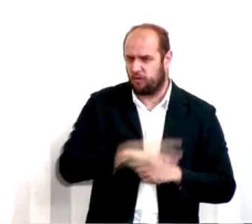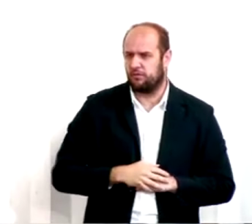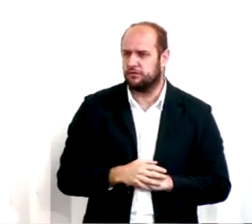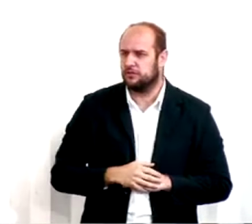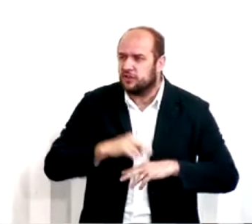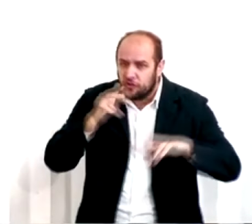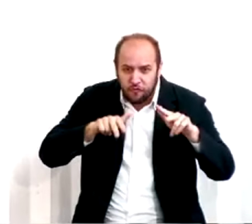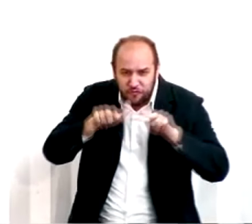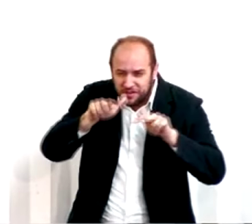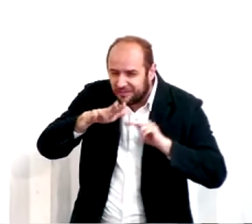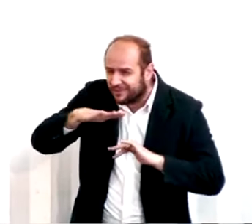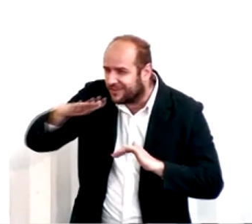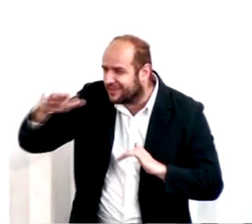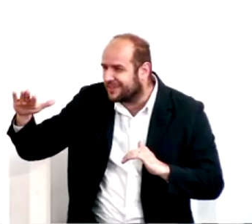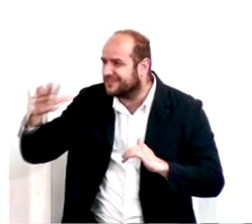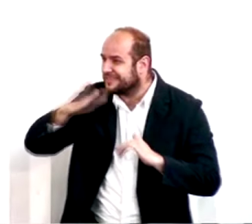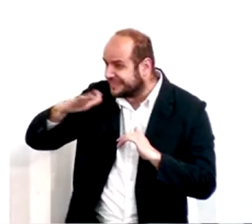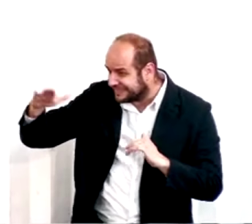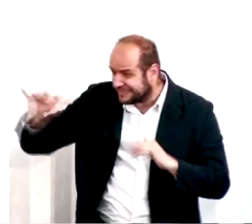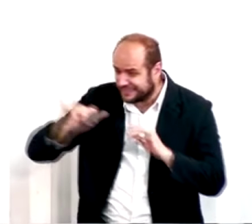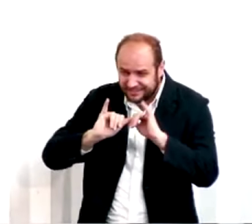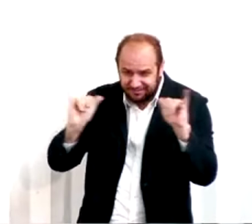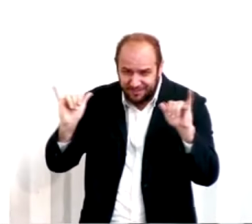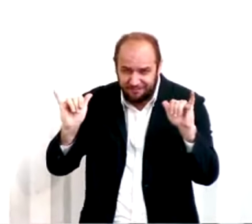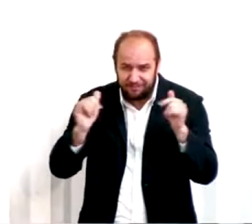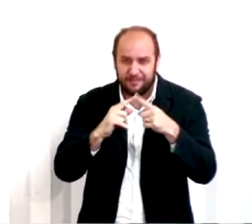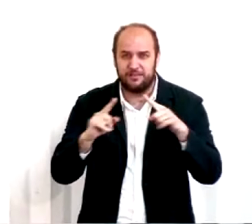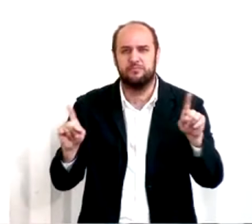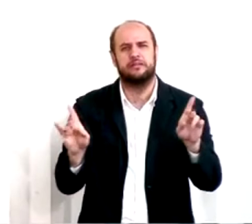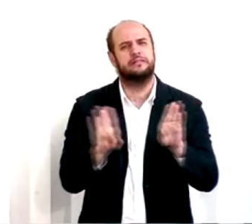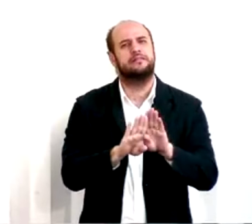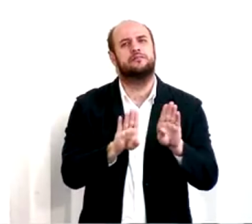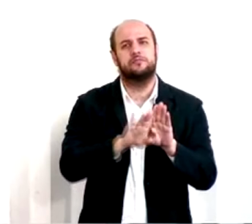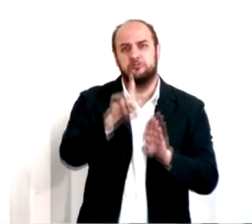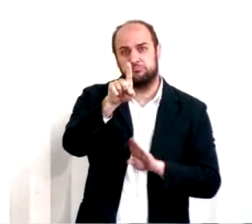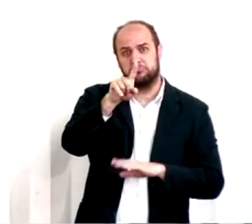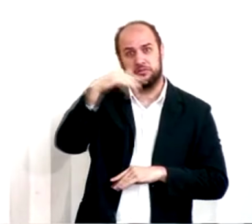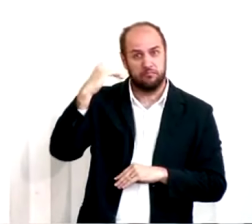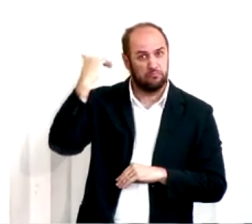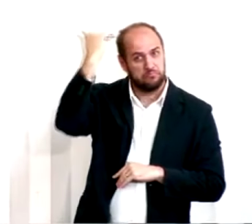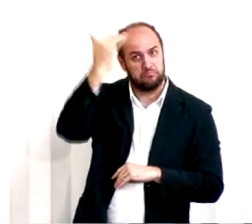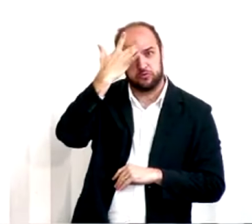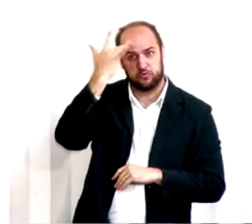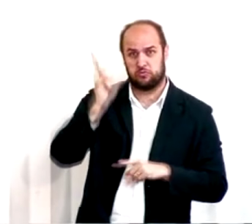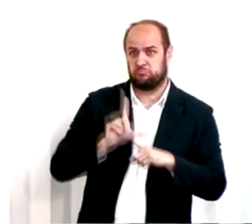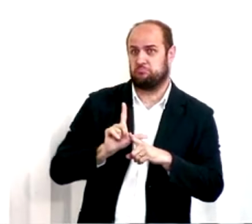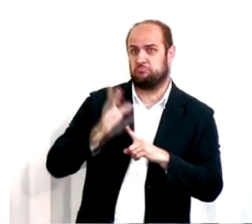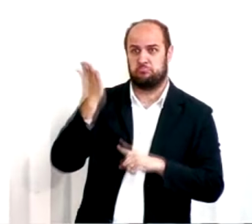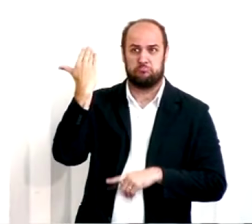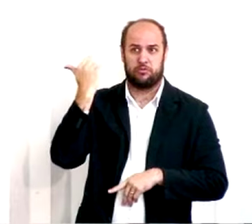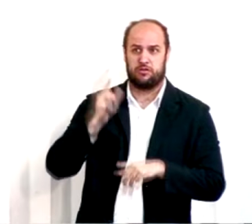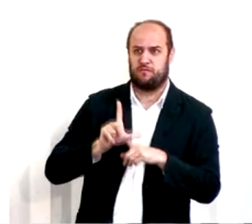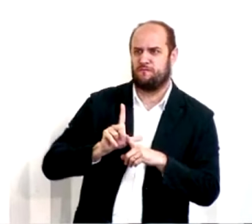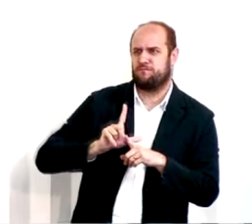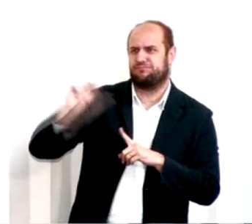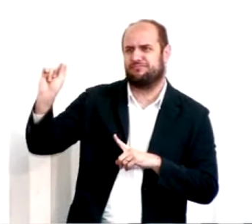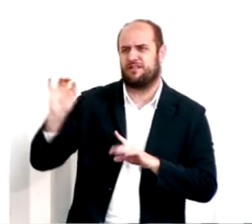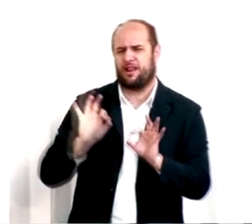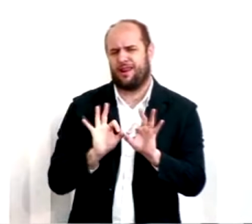estas Crianças O pastor está falando das crianças mas talvez eu também já tenho saído tanto desta